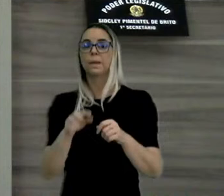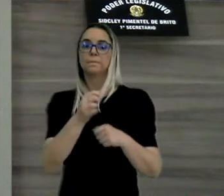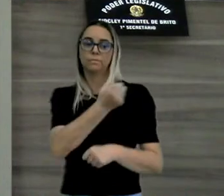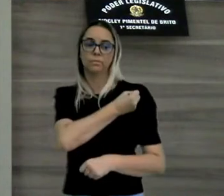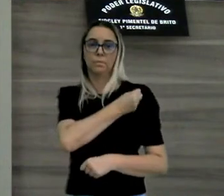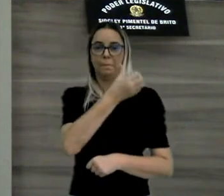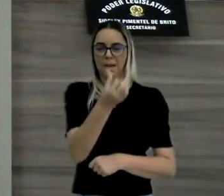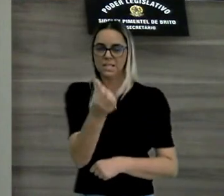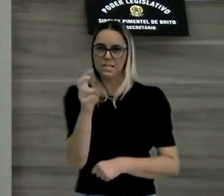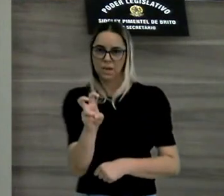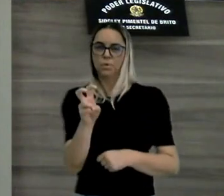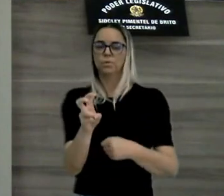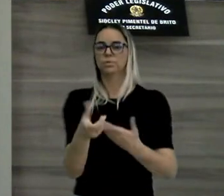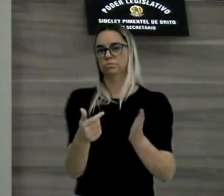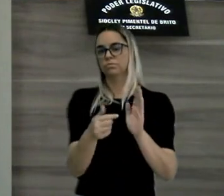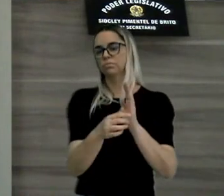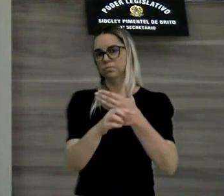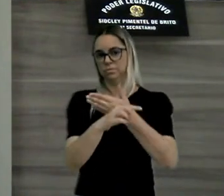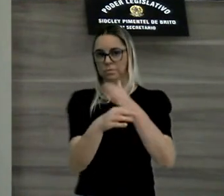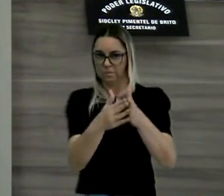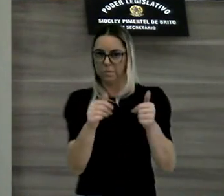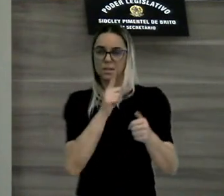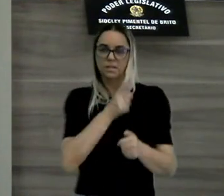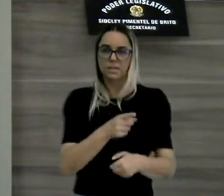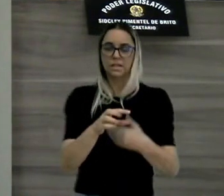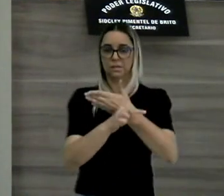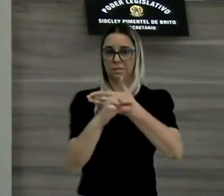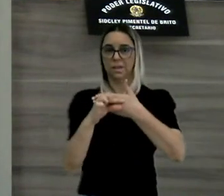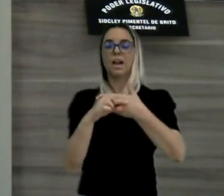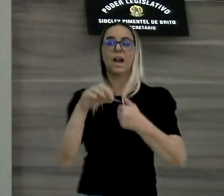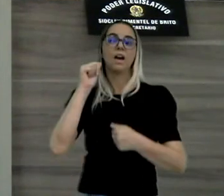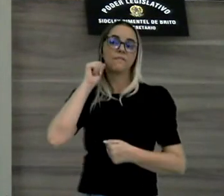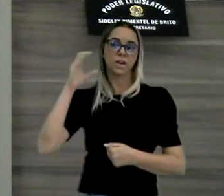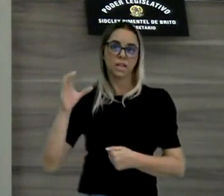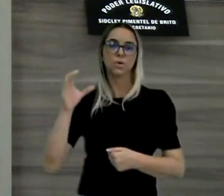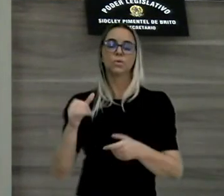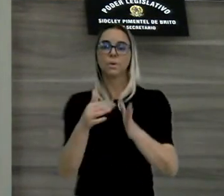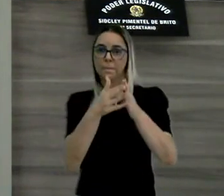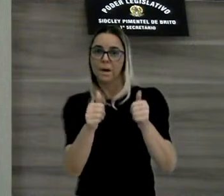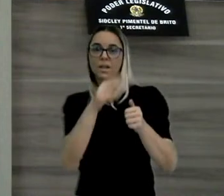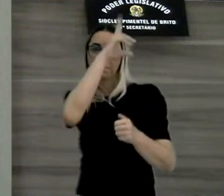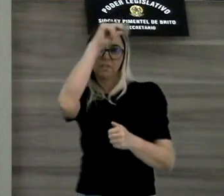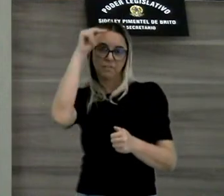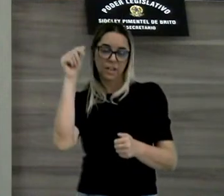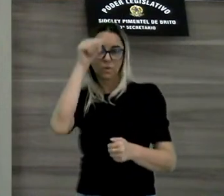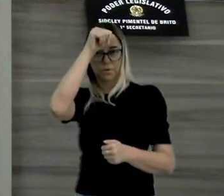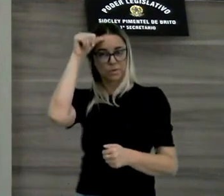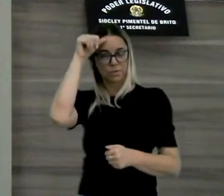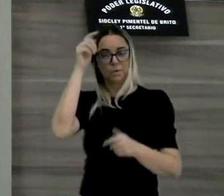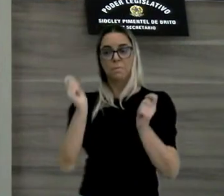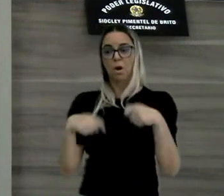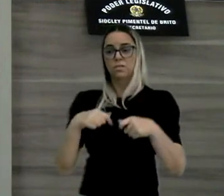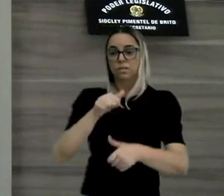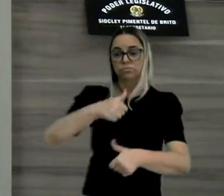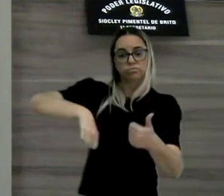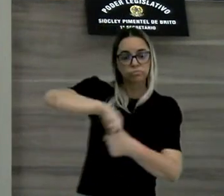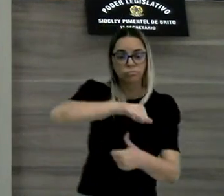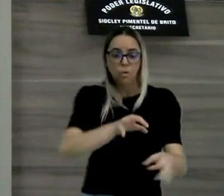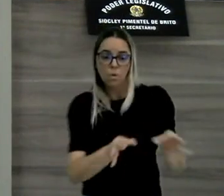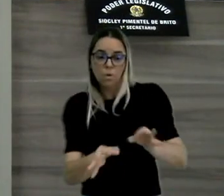65/2022 de autoria do vereador avanildo Sebastião Cavalcante que indica ao prefeito do município que proceda com o conserto de calçamento da